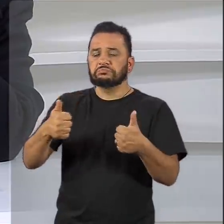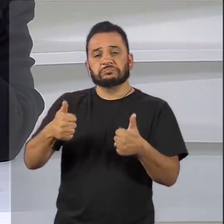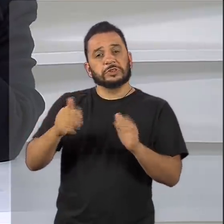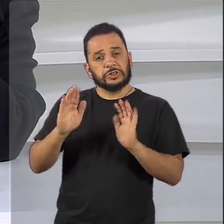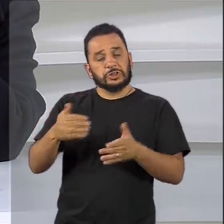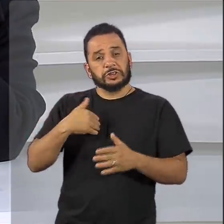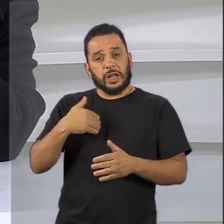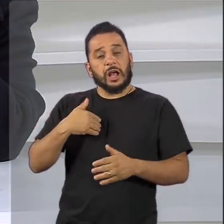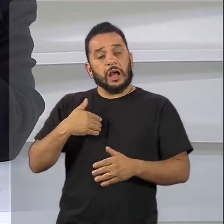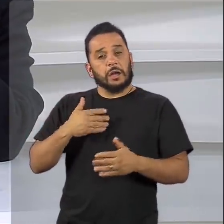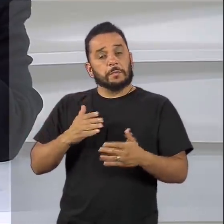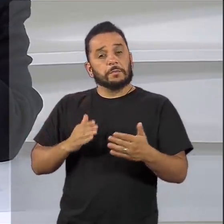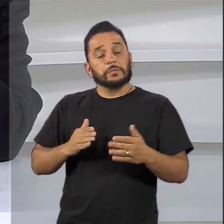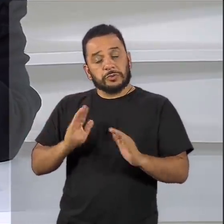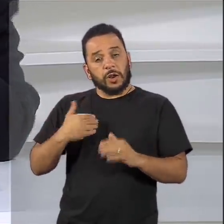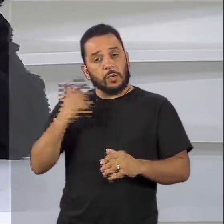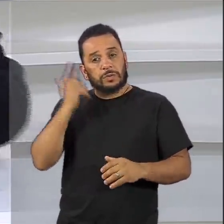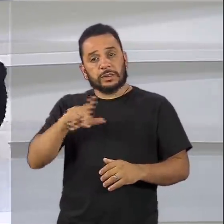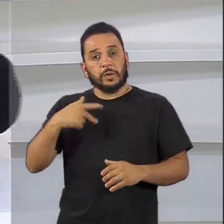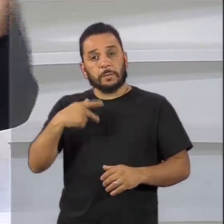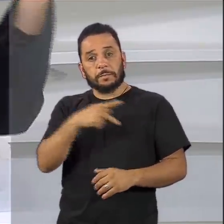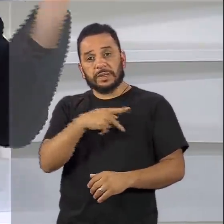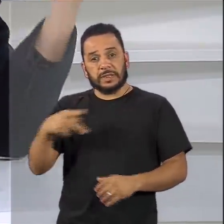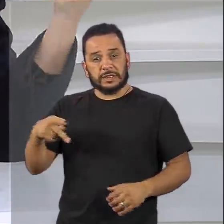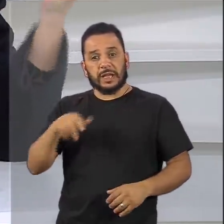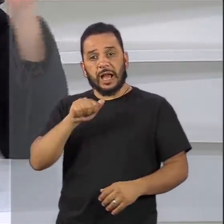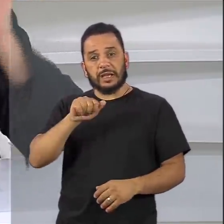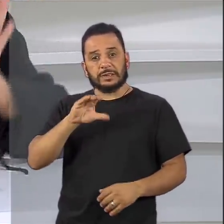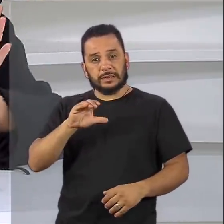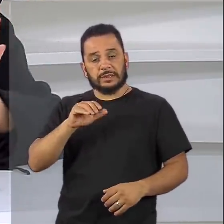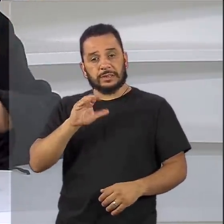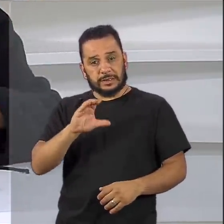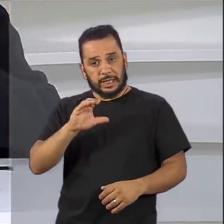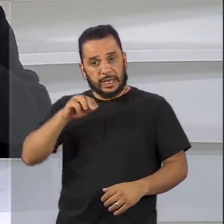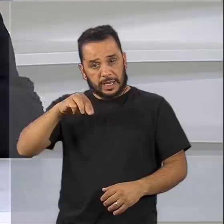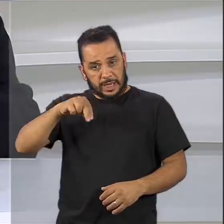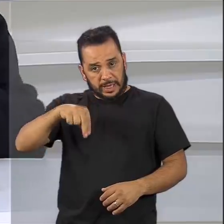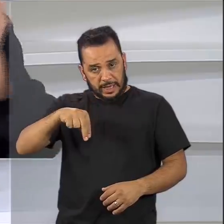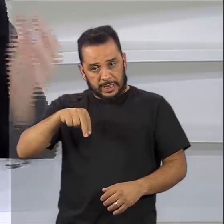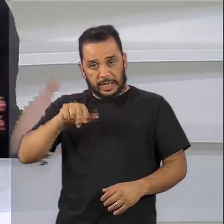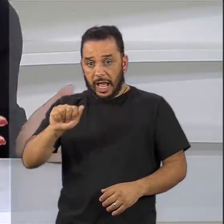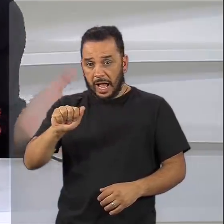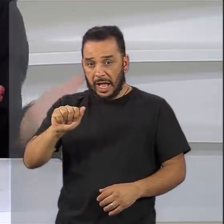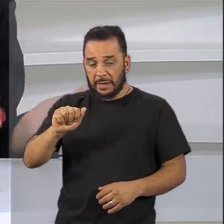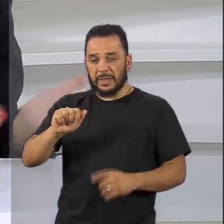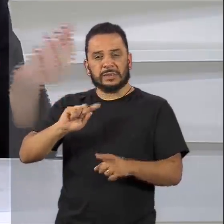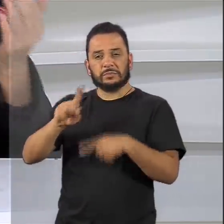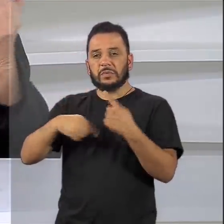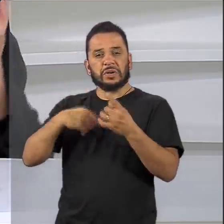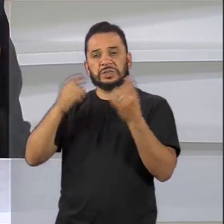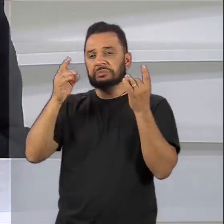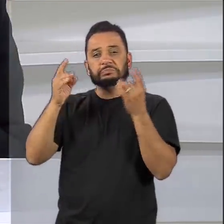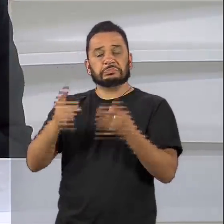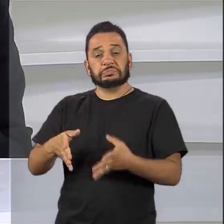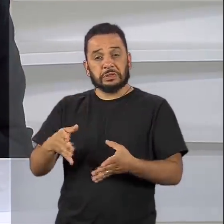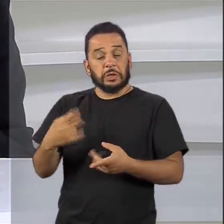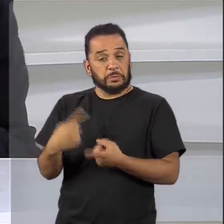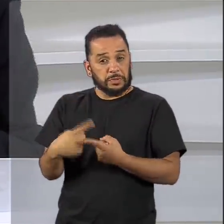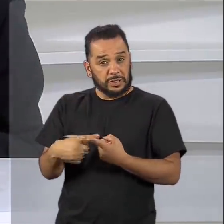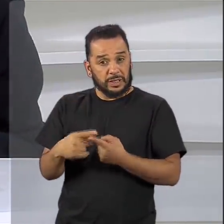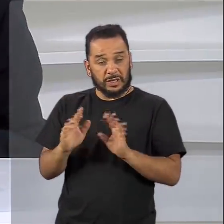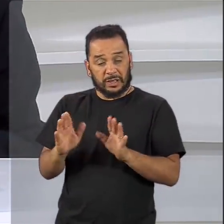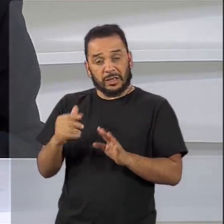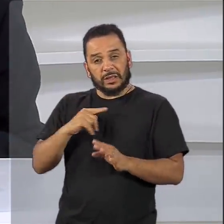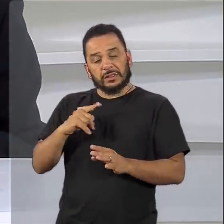a presidente da CNA e jogou tudo fora quando ela foi para Dilma. Por quê? Porque ela não agregou a esquerda para ela